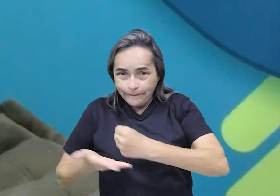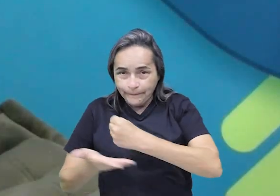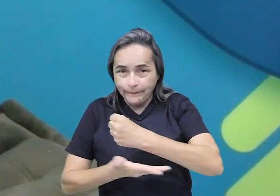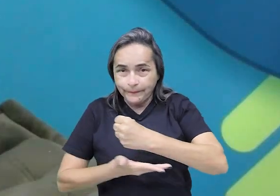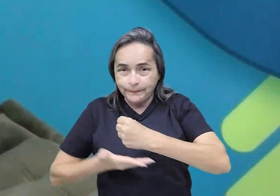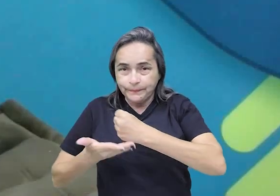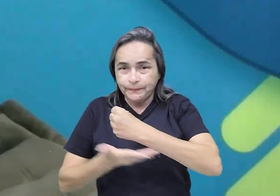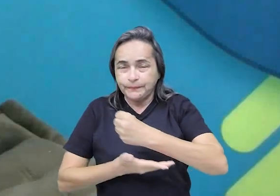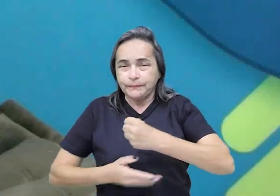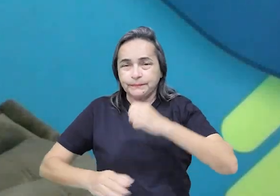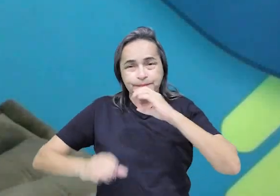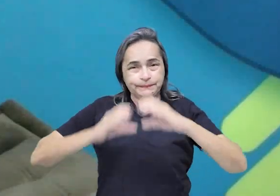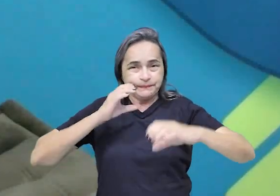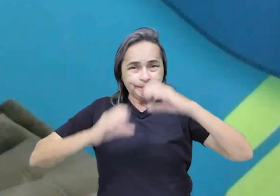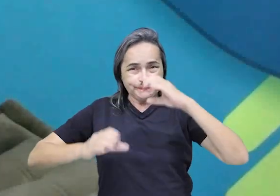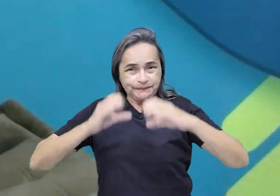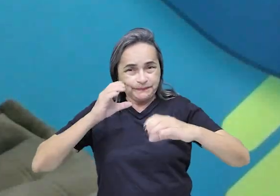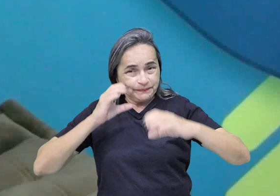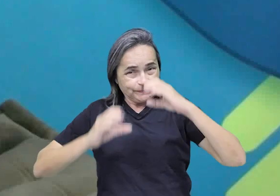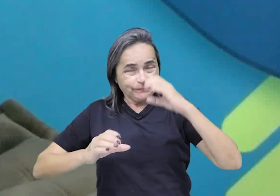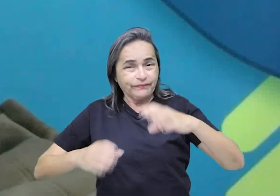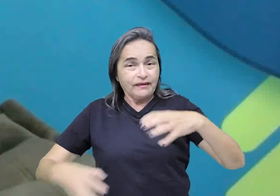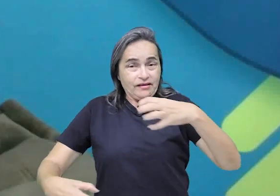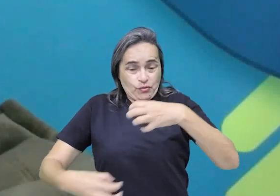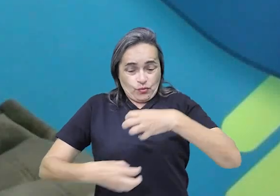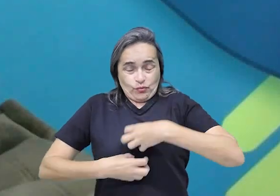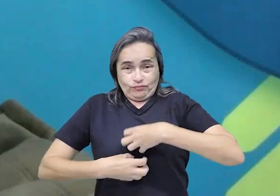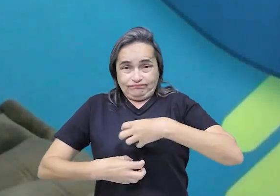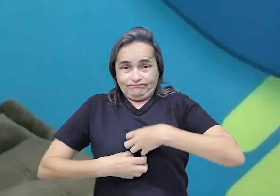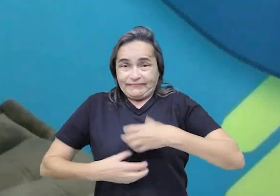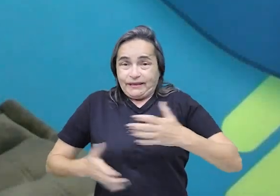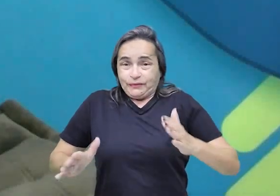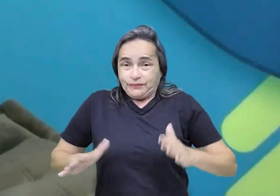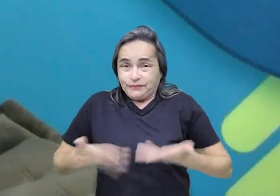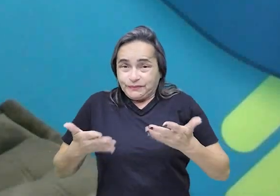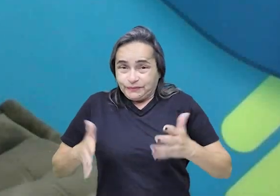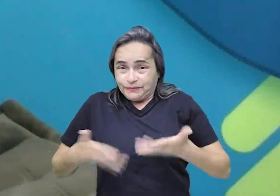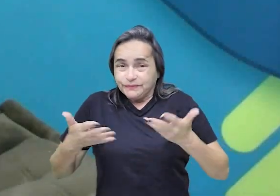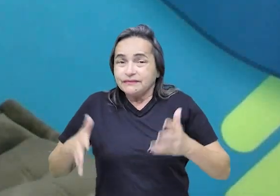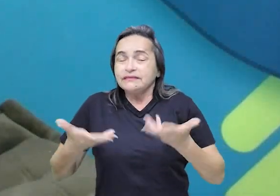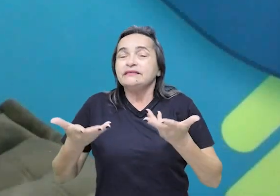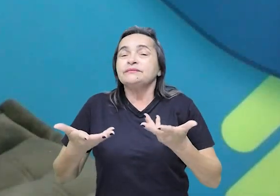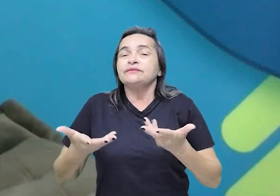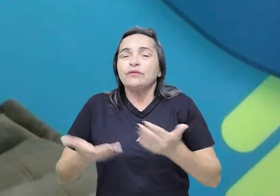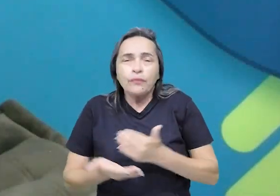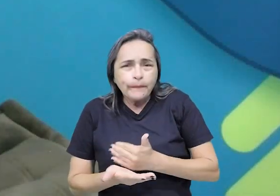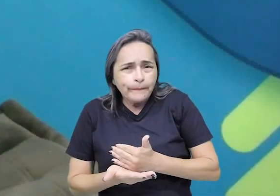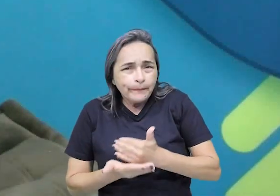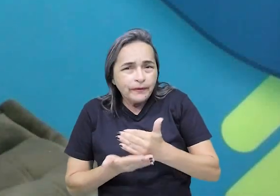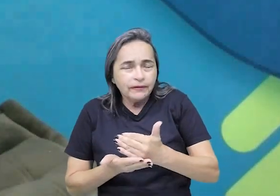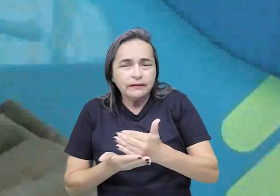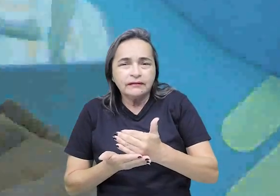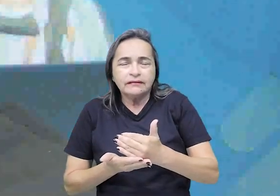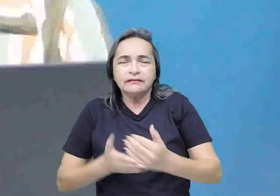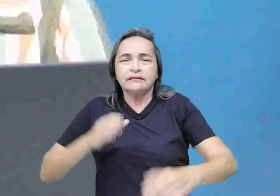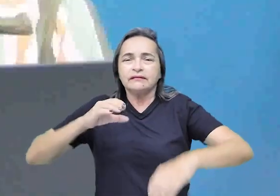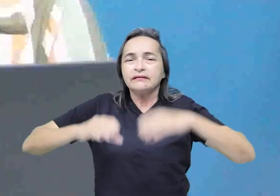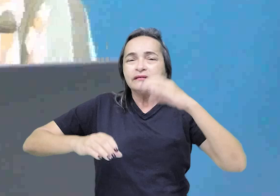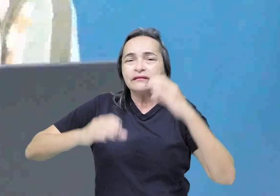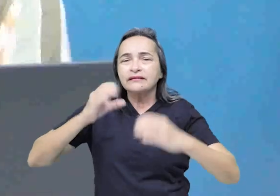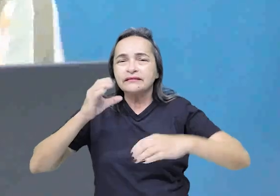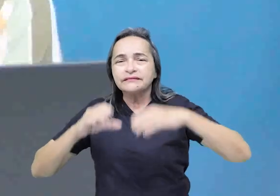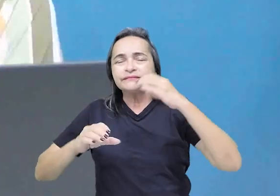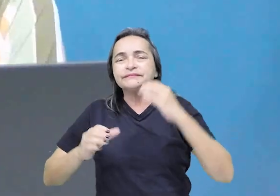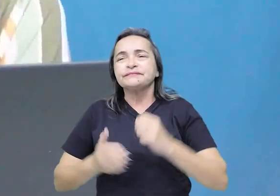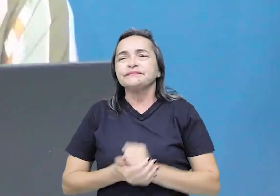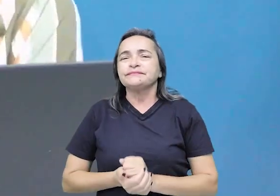A audição é um sentido, é o estímulo inicial da nossa comunicação. Eu definiria assim. Antes da gente chegar